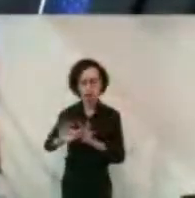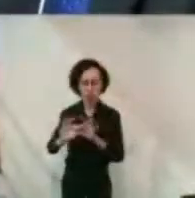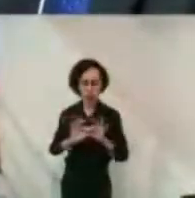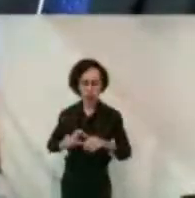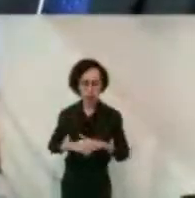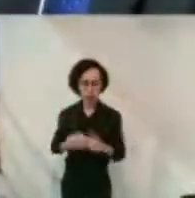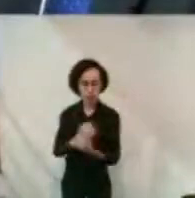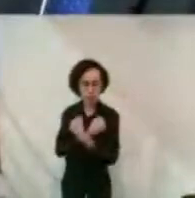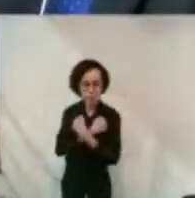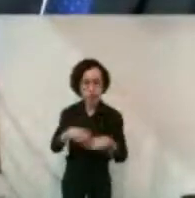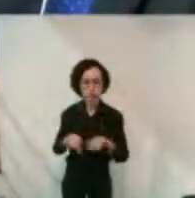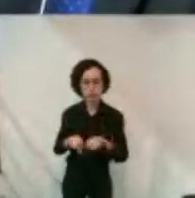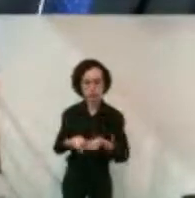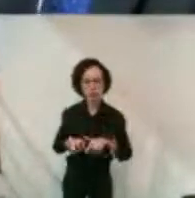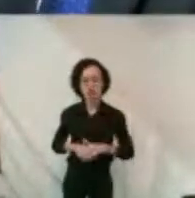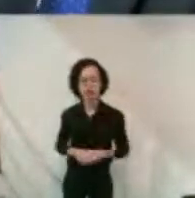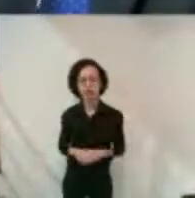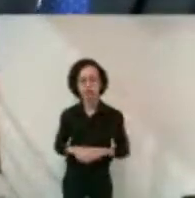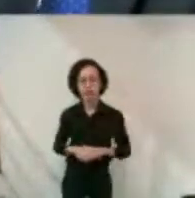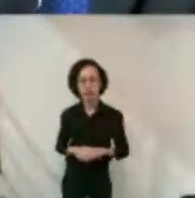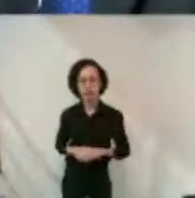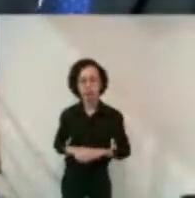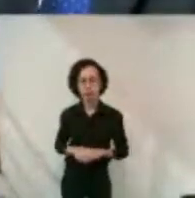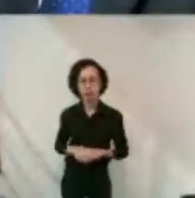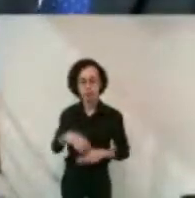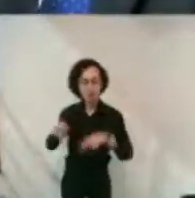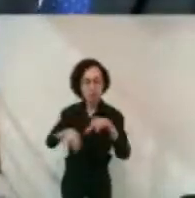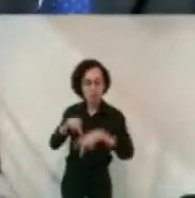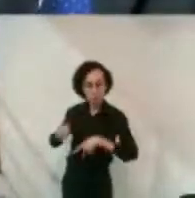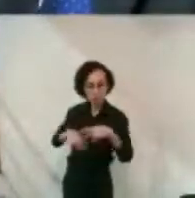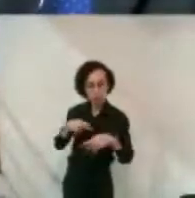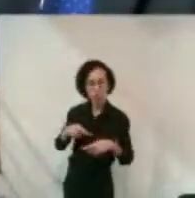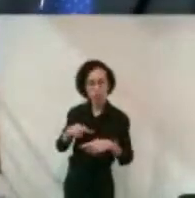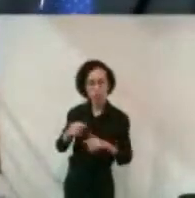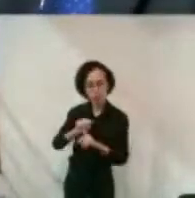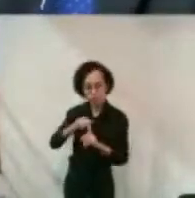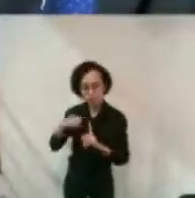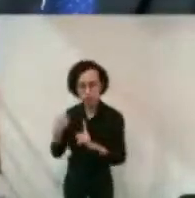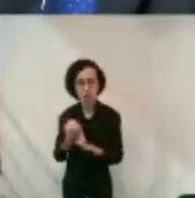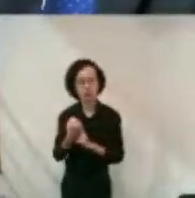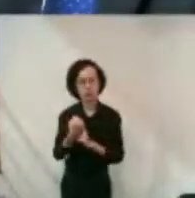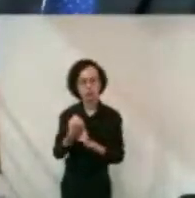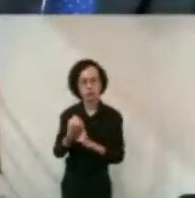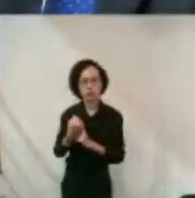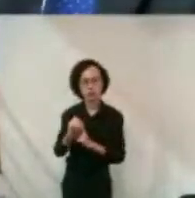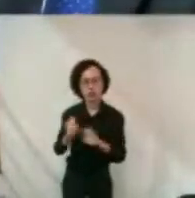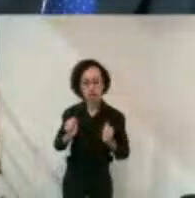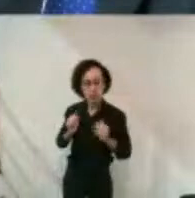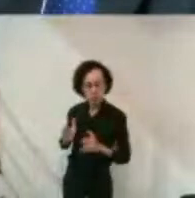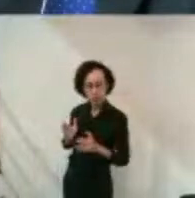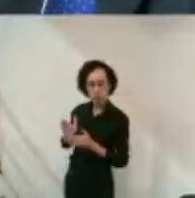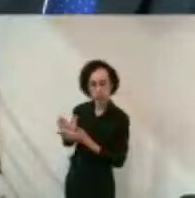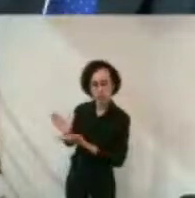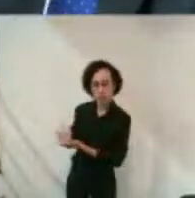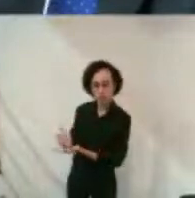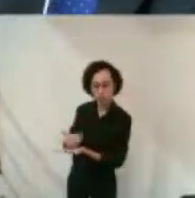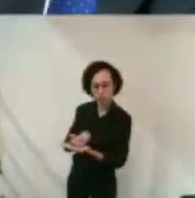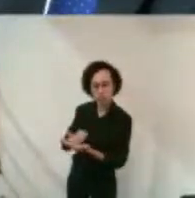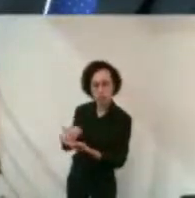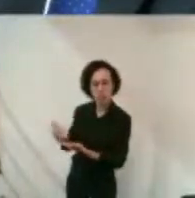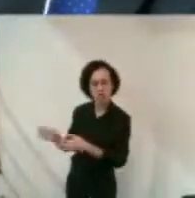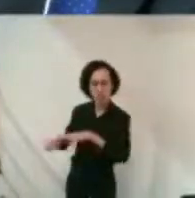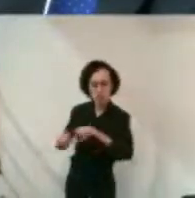aqui abraçar o público, a sociedade, através das associações de catadores, de recicladores